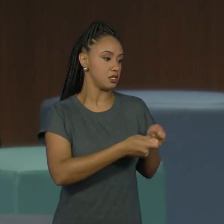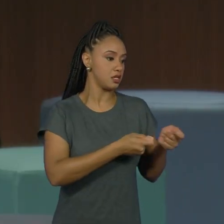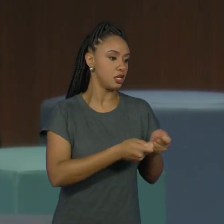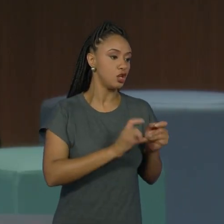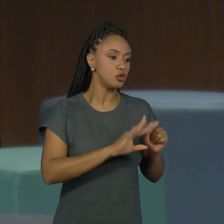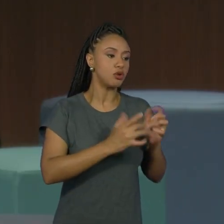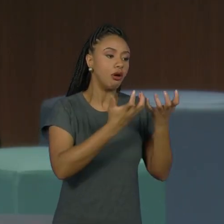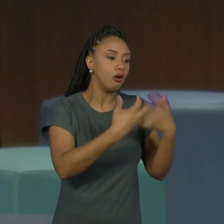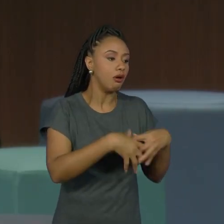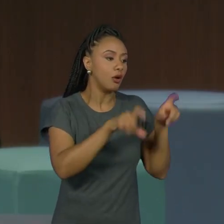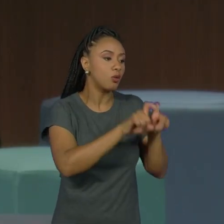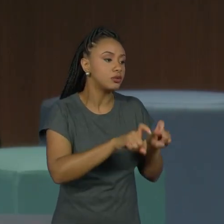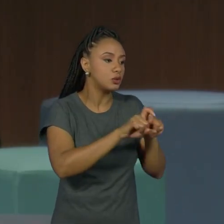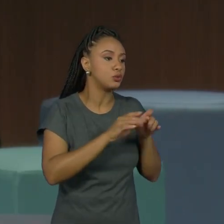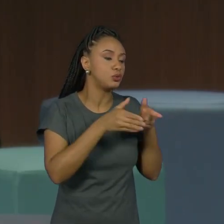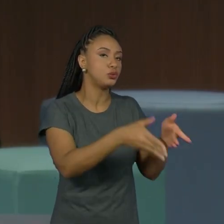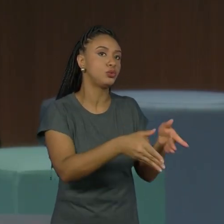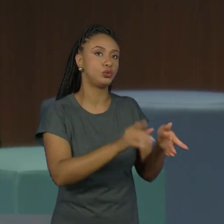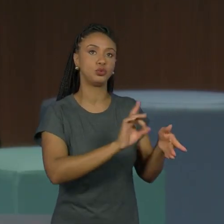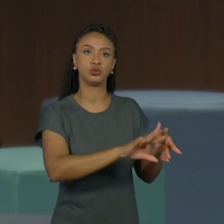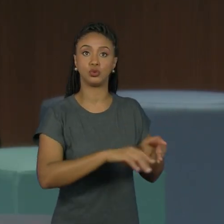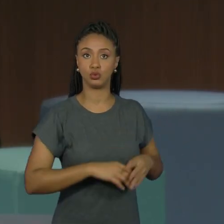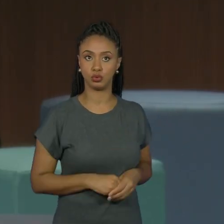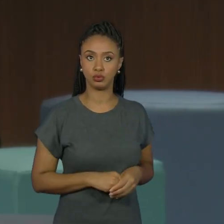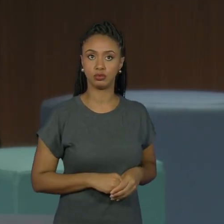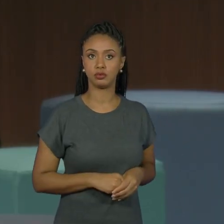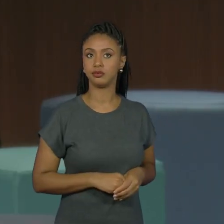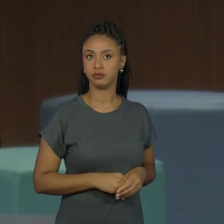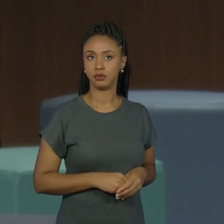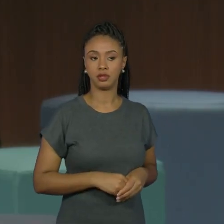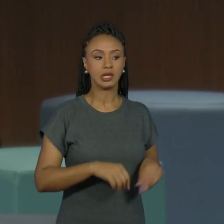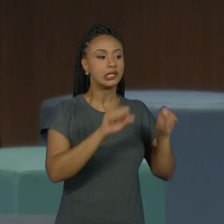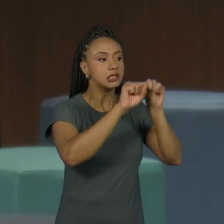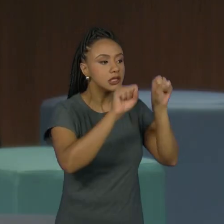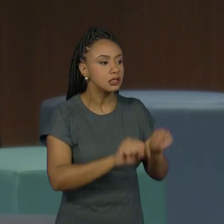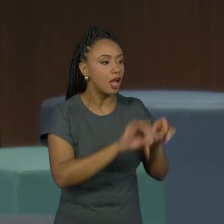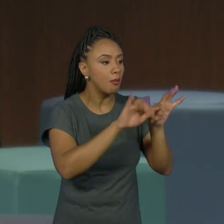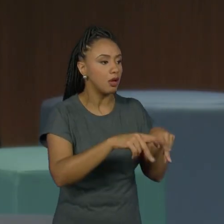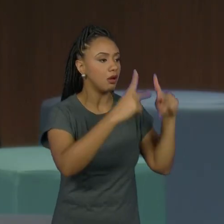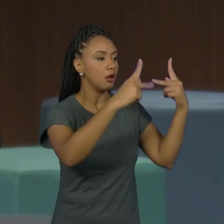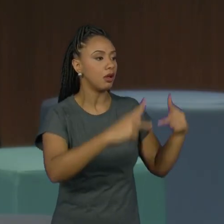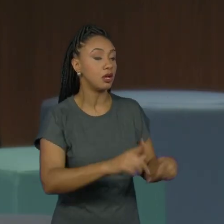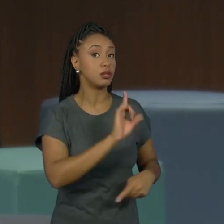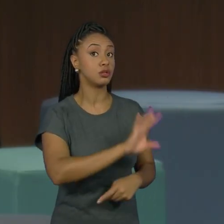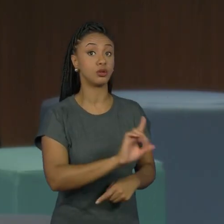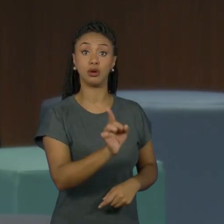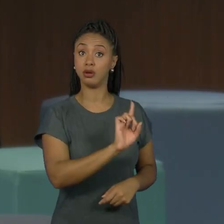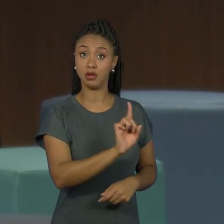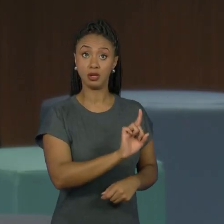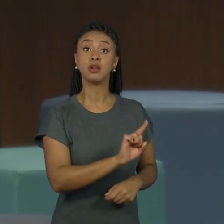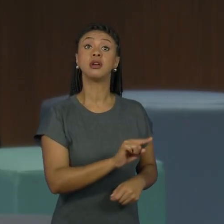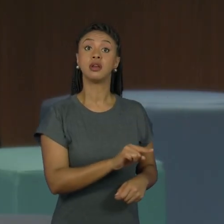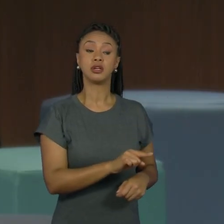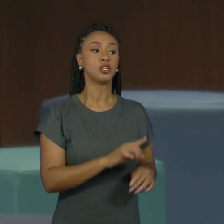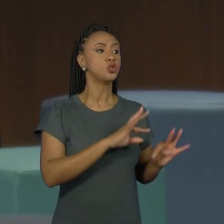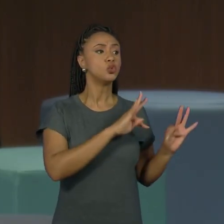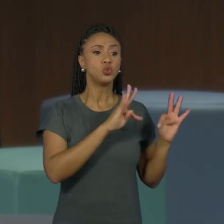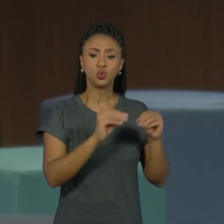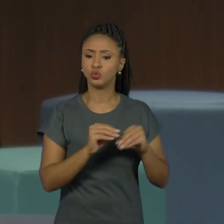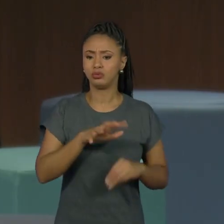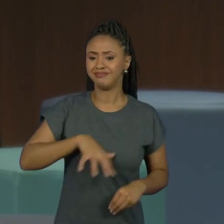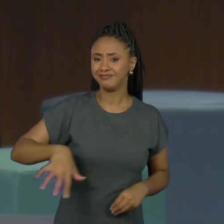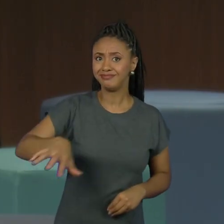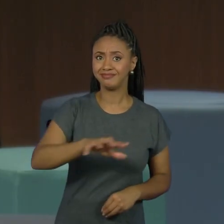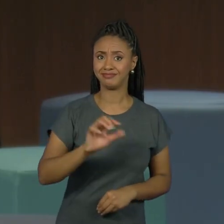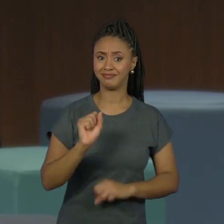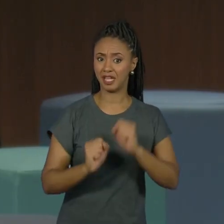na operação, ela não está no suporte ao processo de negócio, ela está, então, em todos os níveis